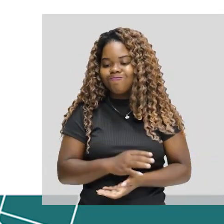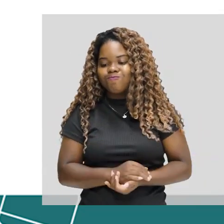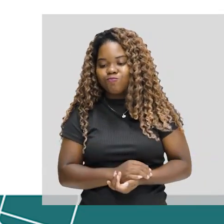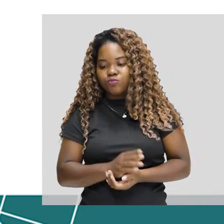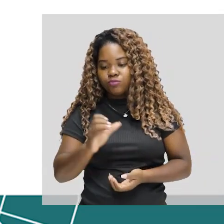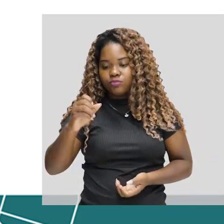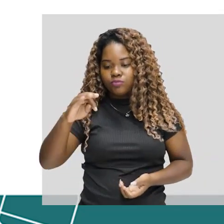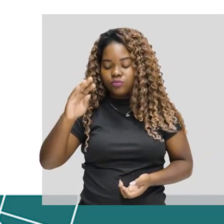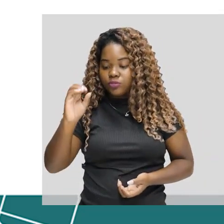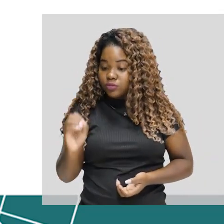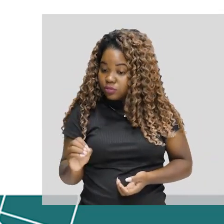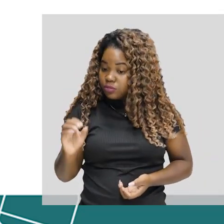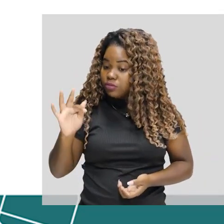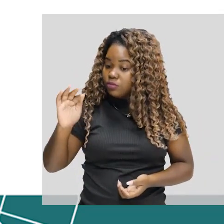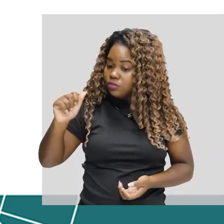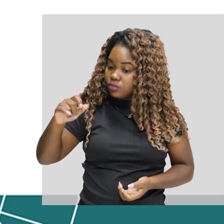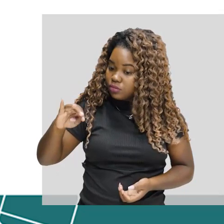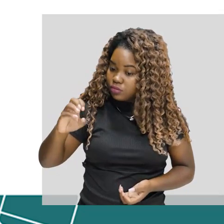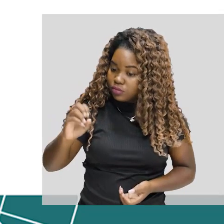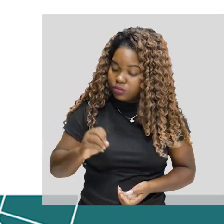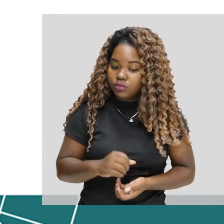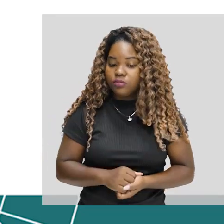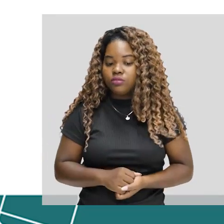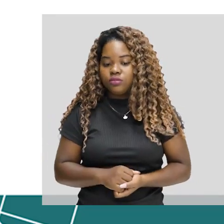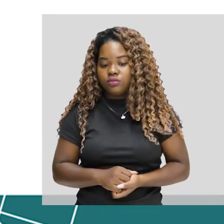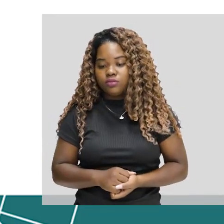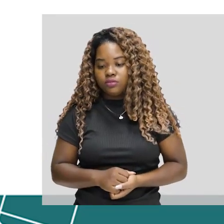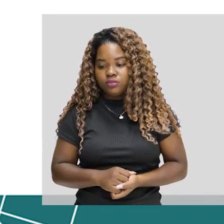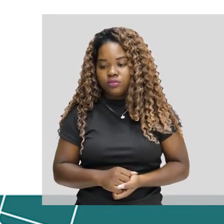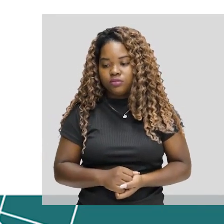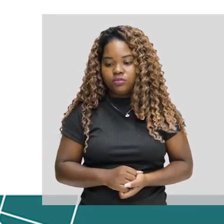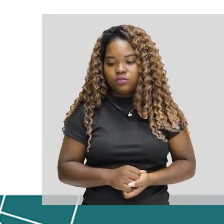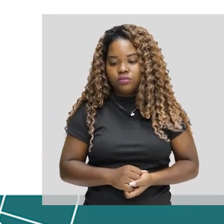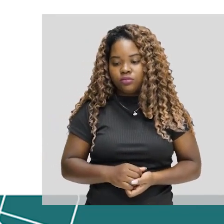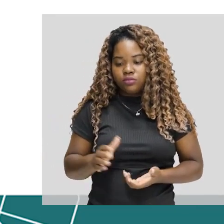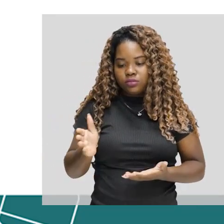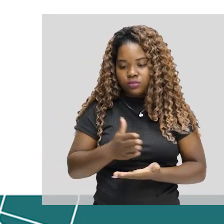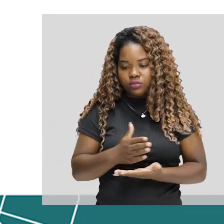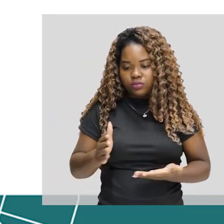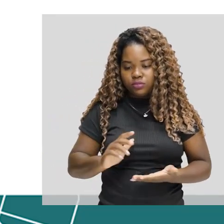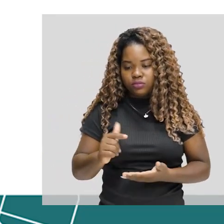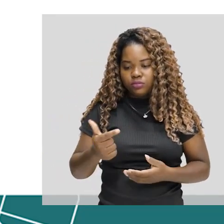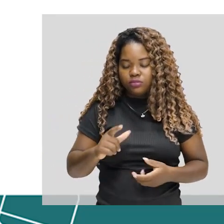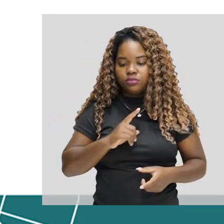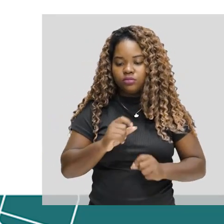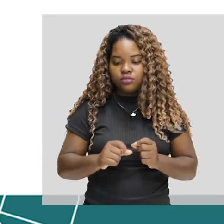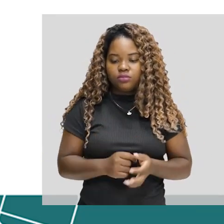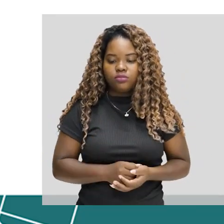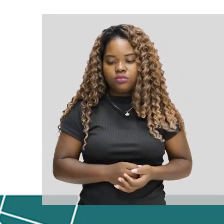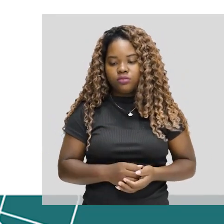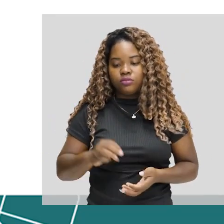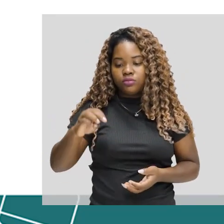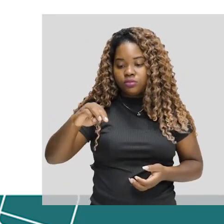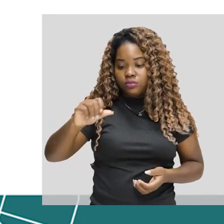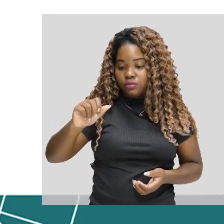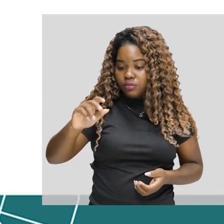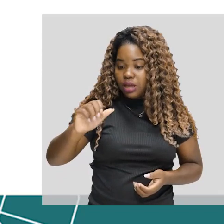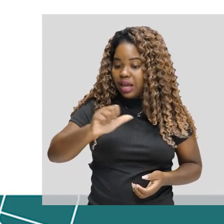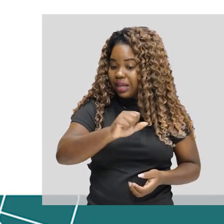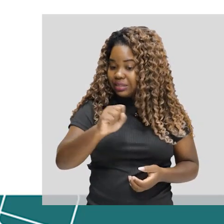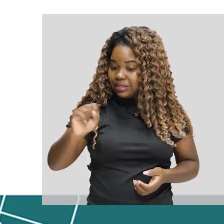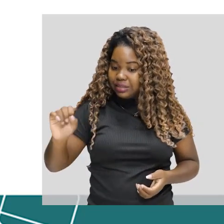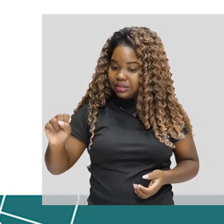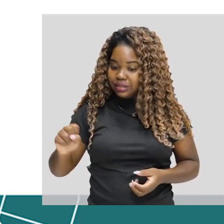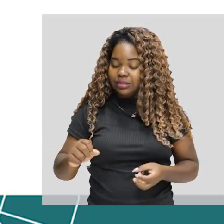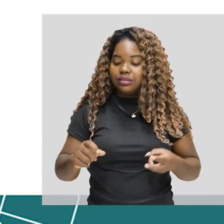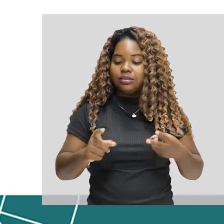que flertaram com o conto fantástico, ou seja, trouxeram alguma outra coisa aqui para sua obra, foram Machado de